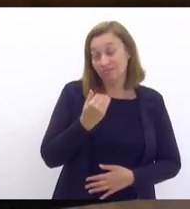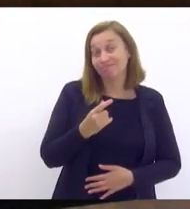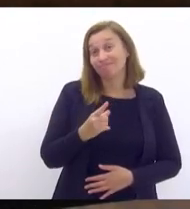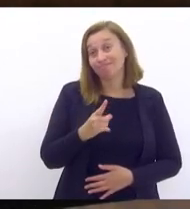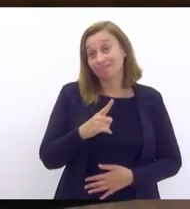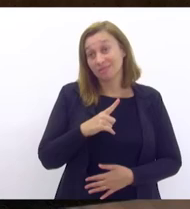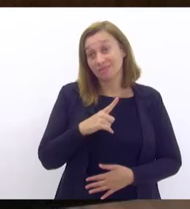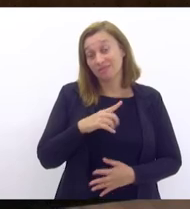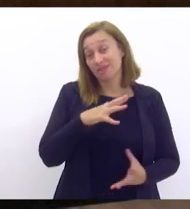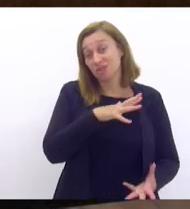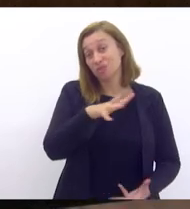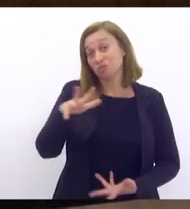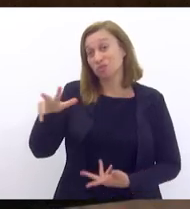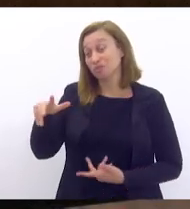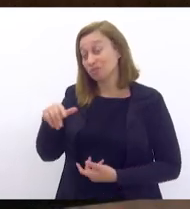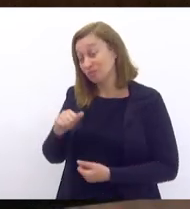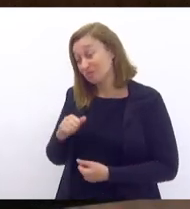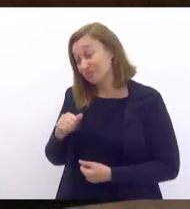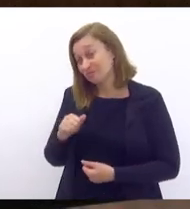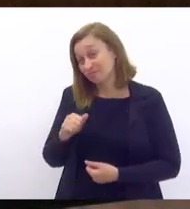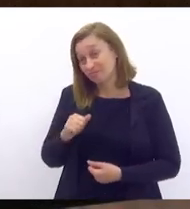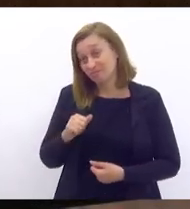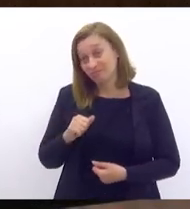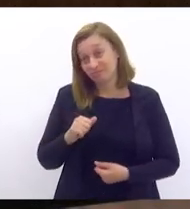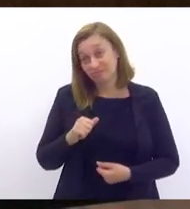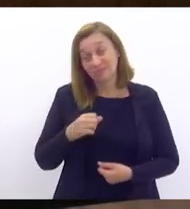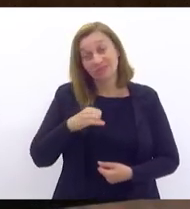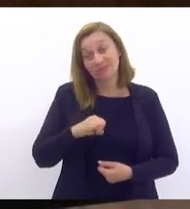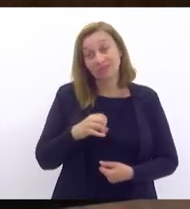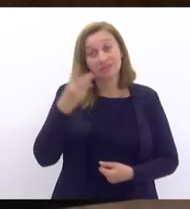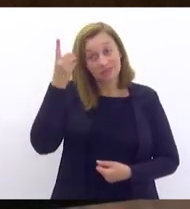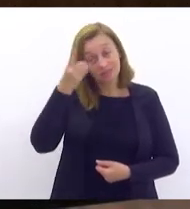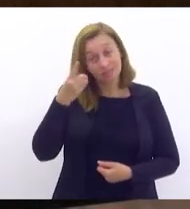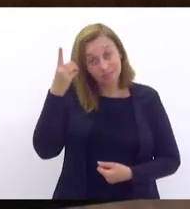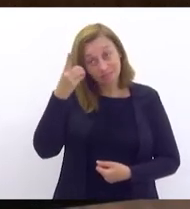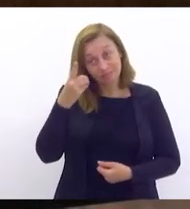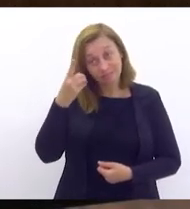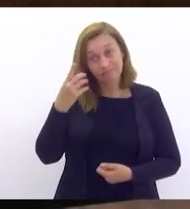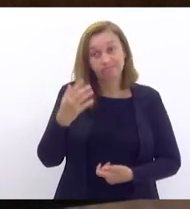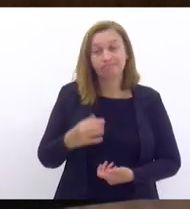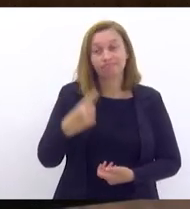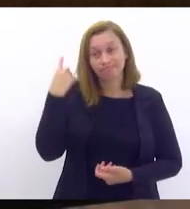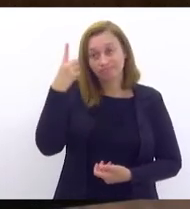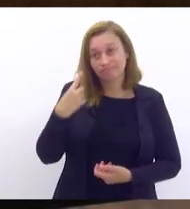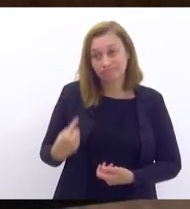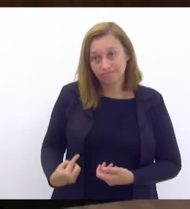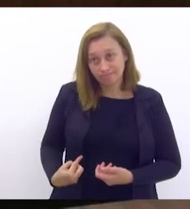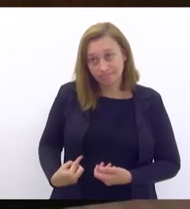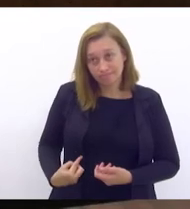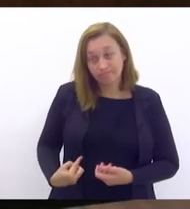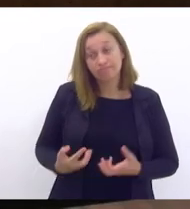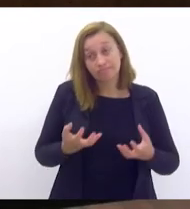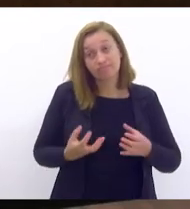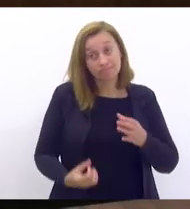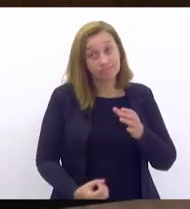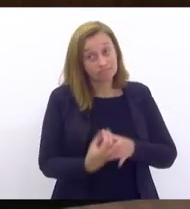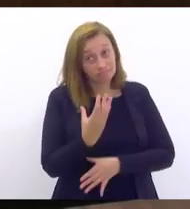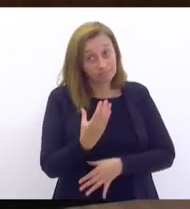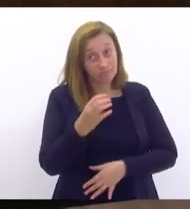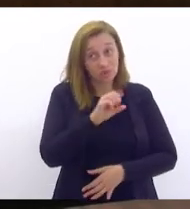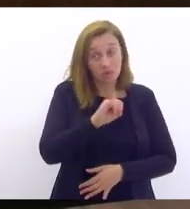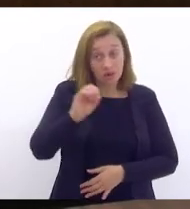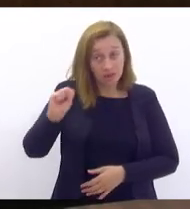estivesse no mundo inteiro. Se a deputada Dani Balbi quer criar o